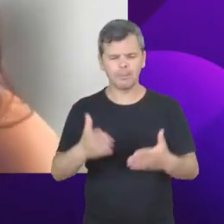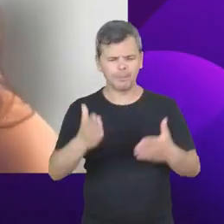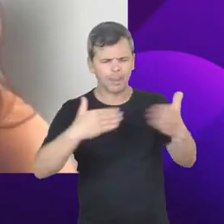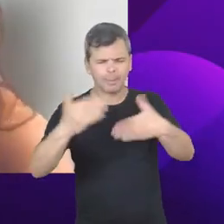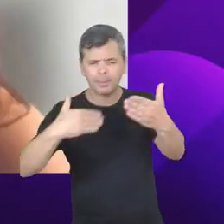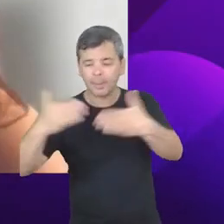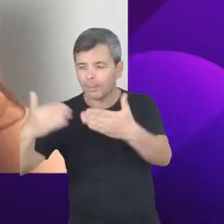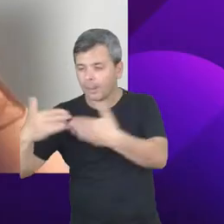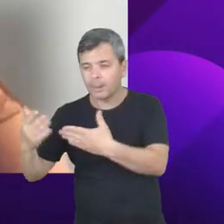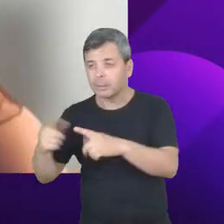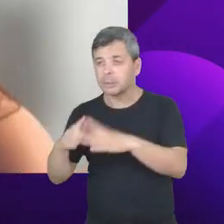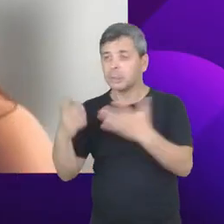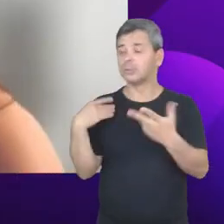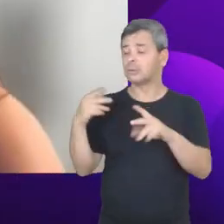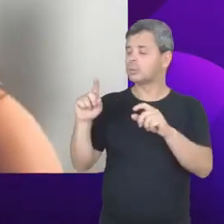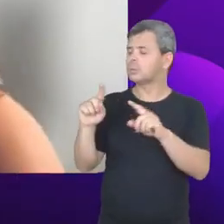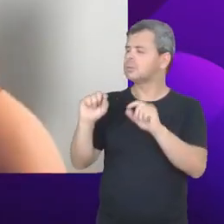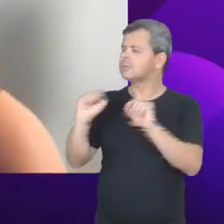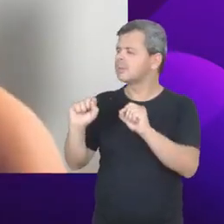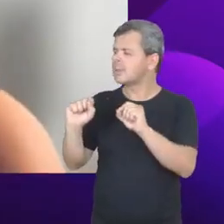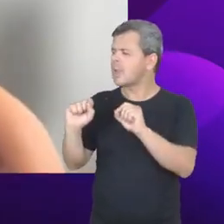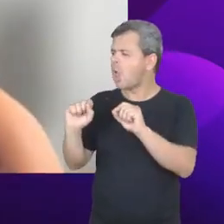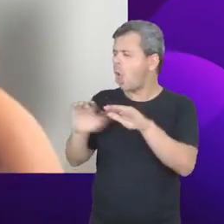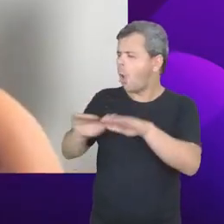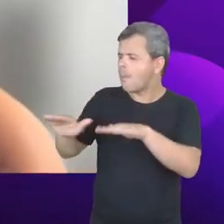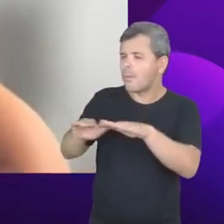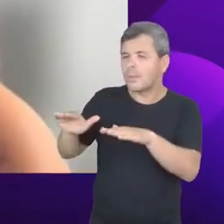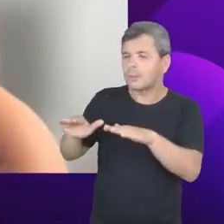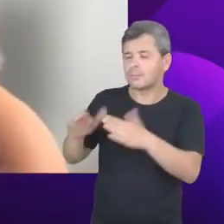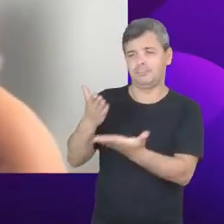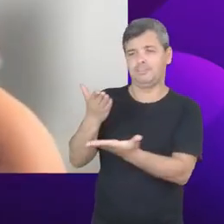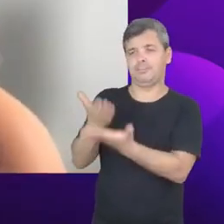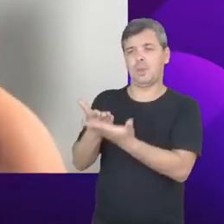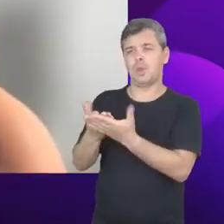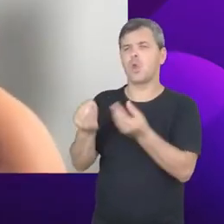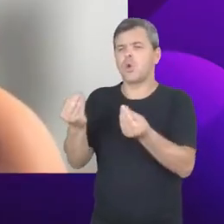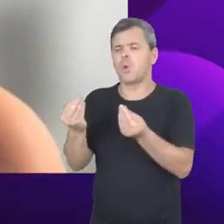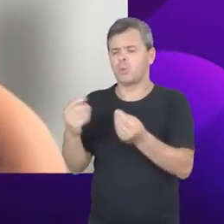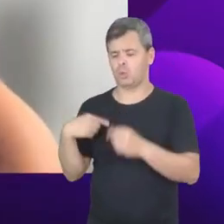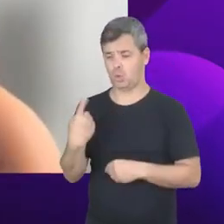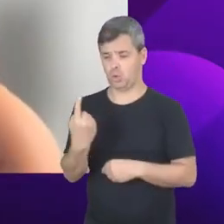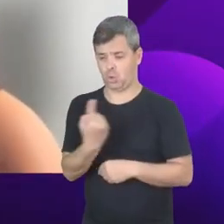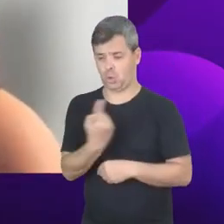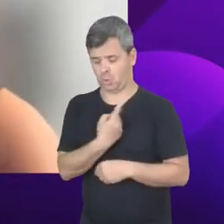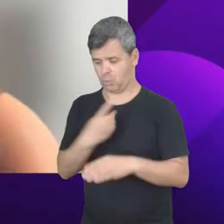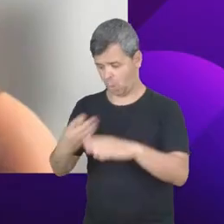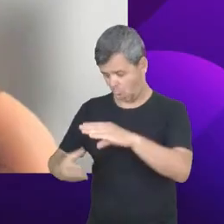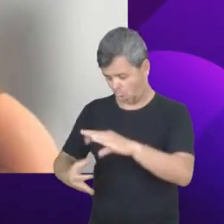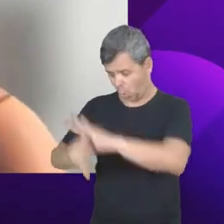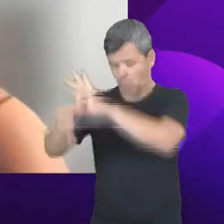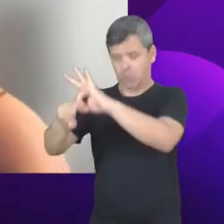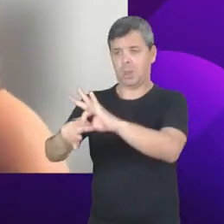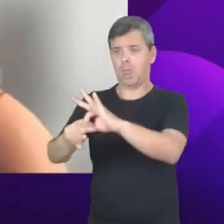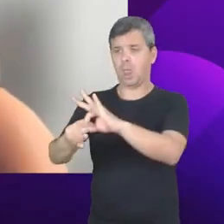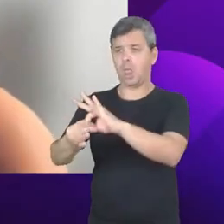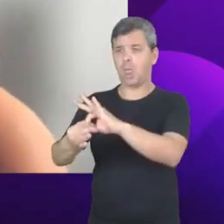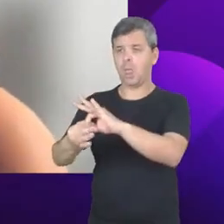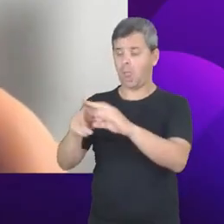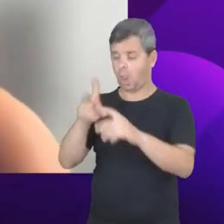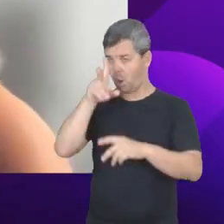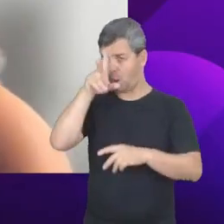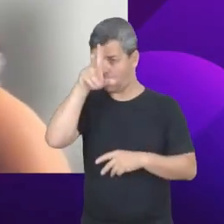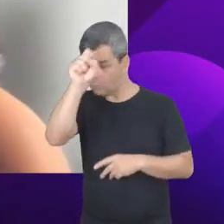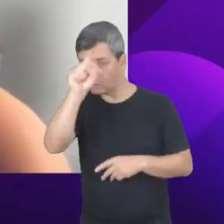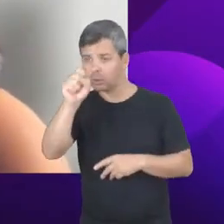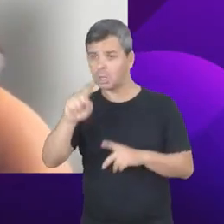com vocês sobre justamente o movimento estudantil e como que a gente pode se integrar ao movimento estudantil e